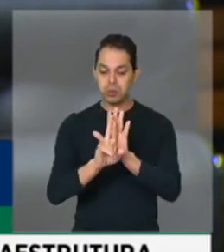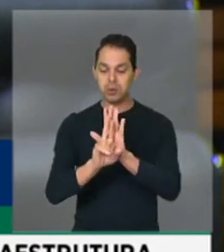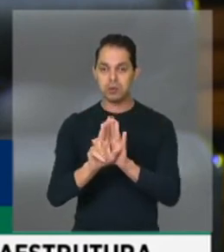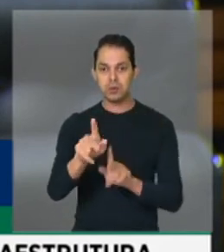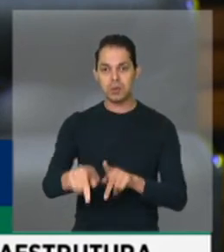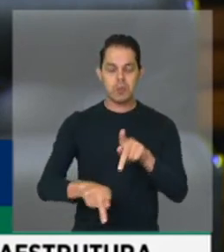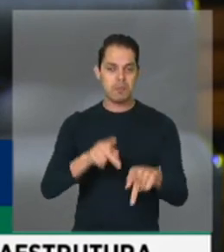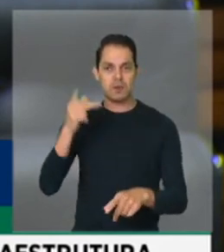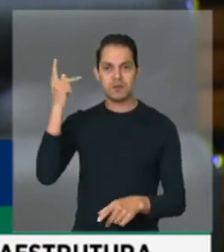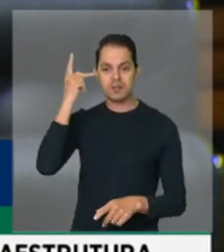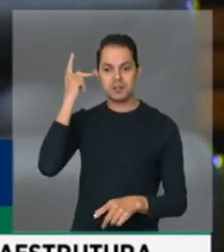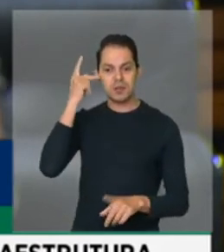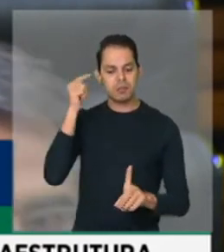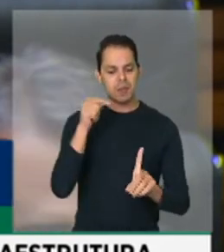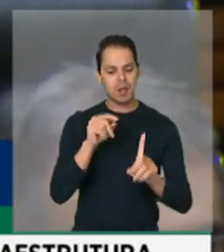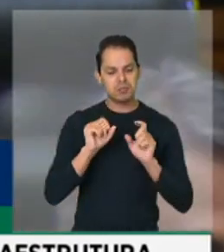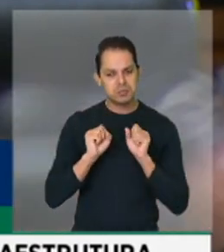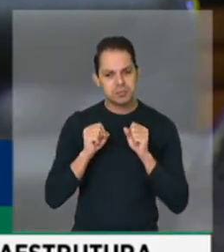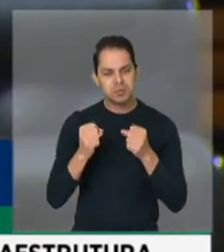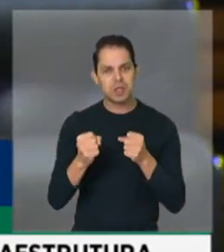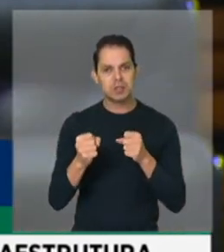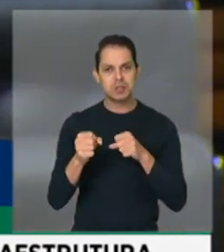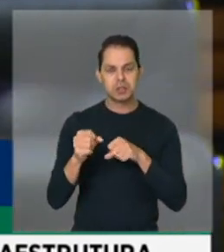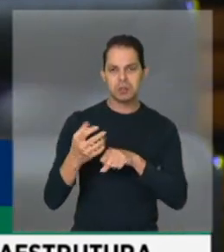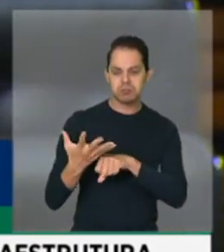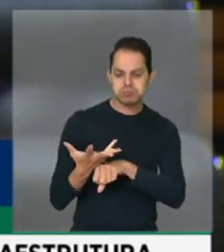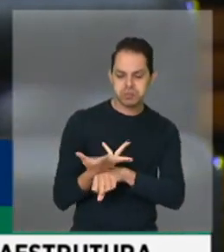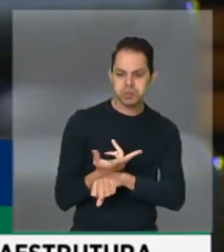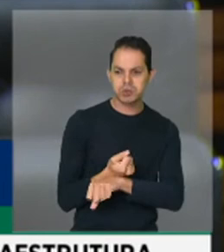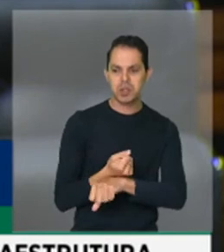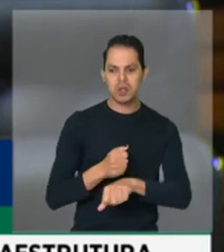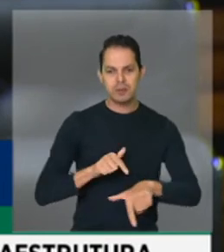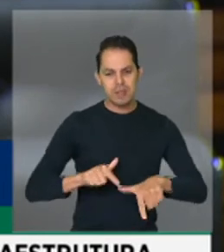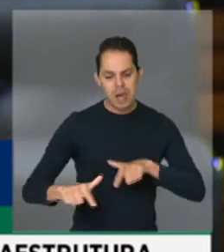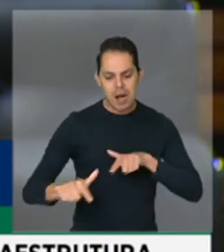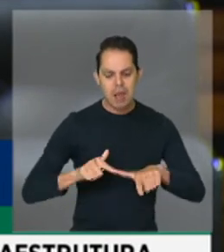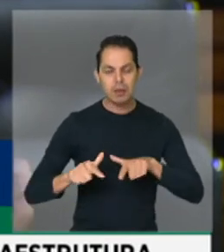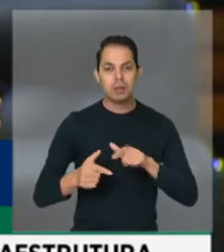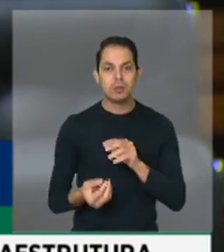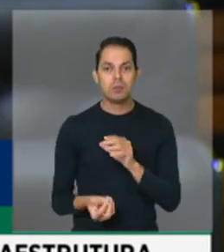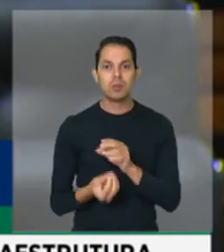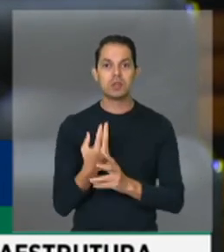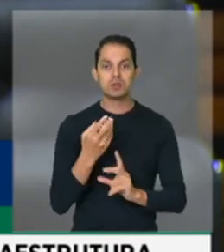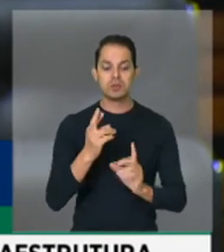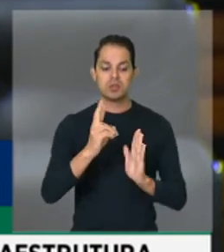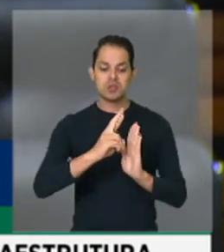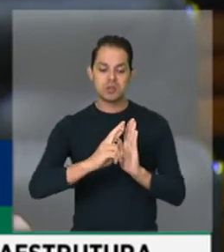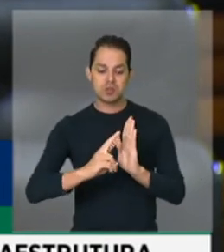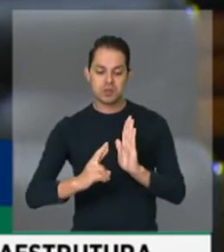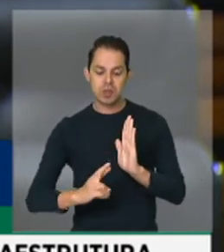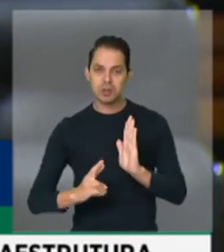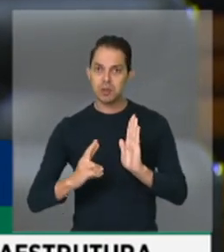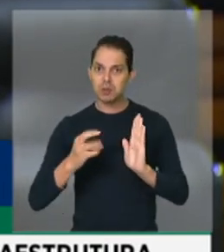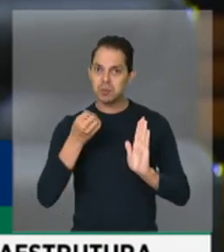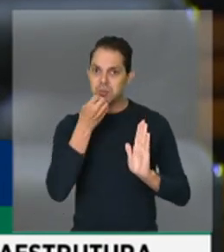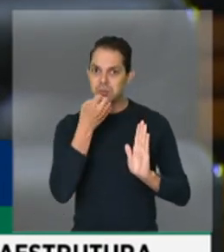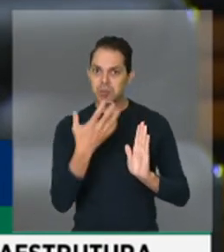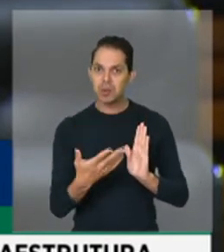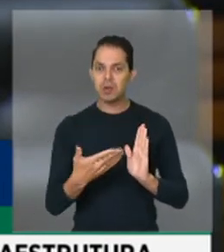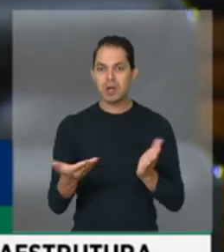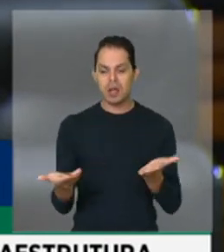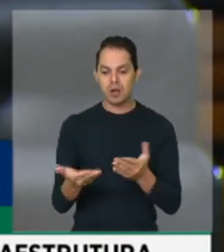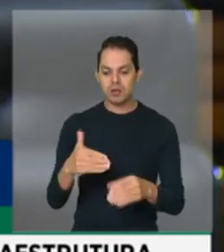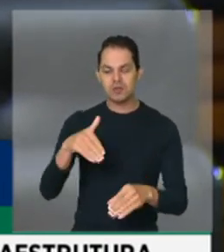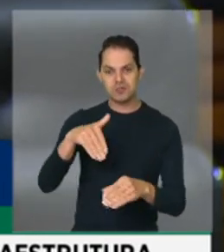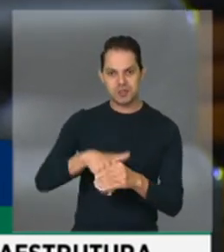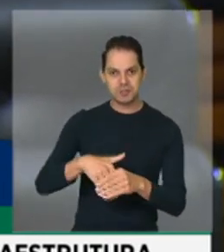que com muita dedicação, muita competência e muito trabalho, produziu um relatório muito bom para ser votado neste